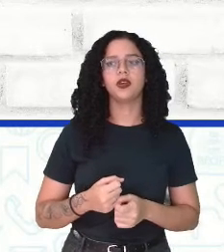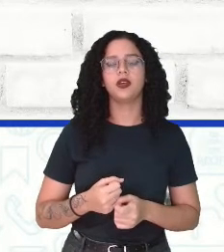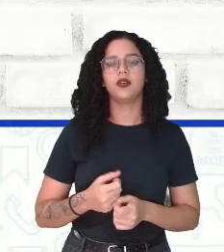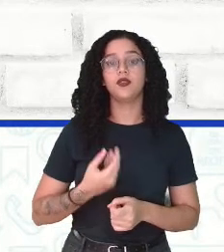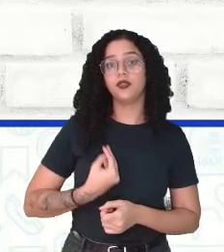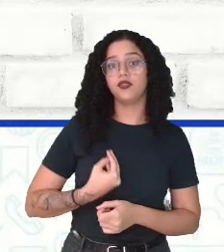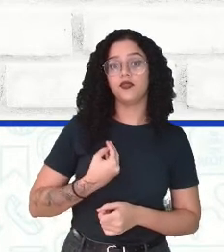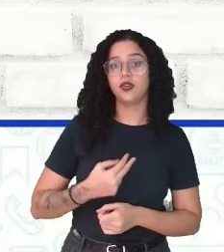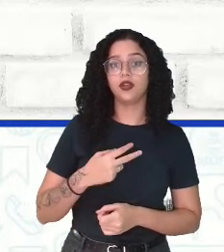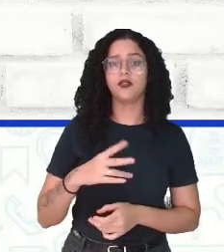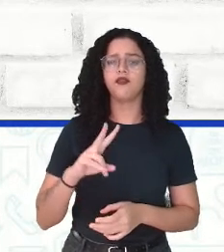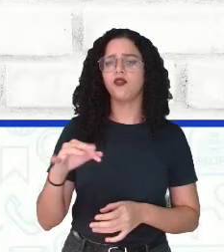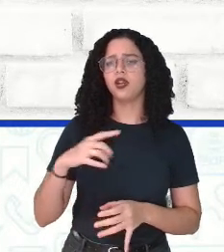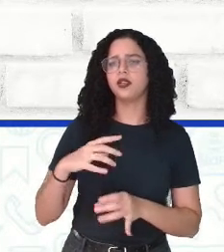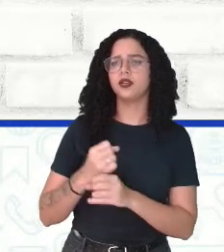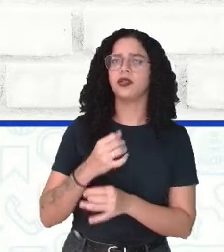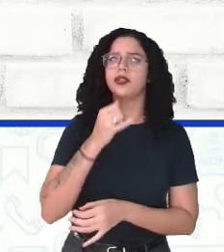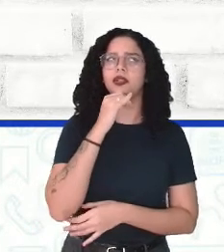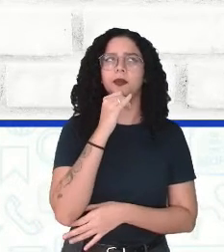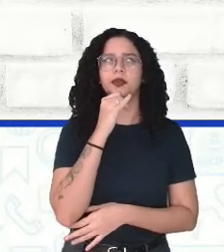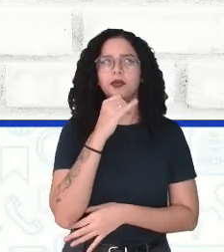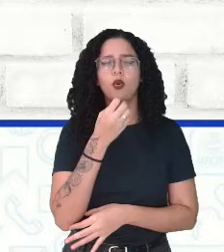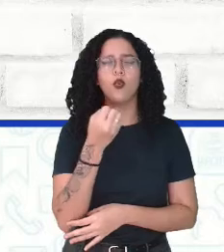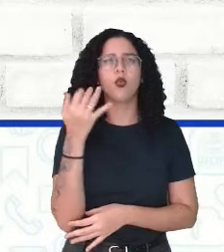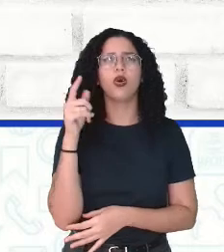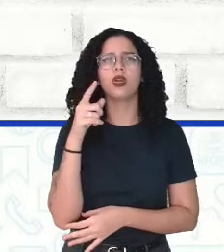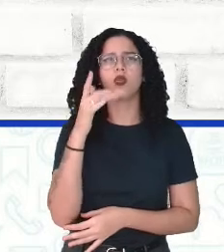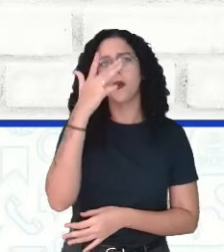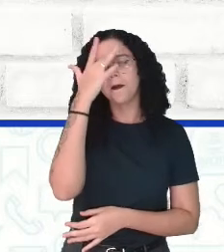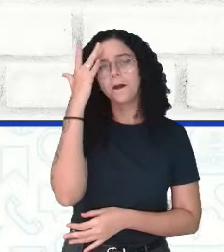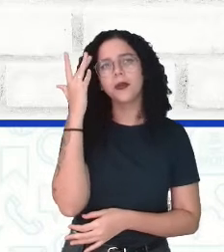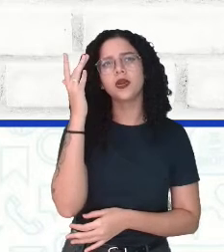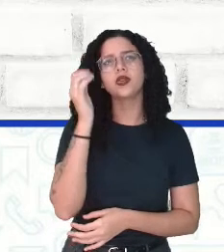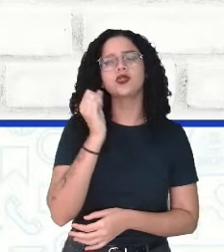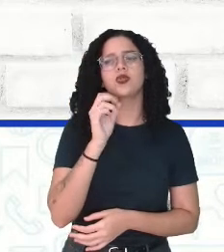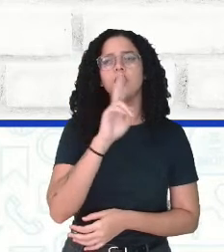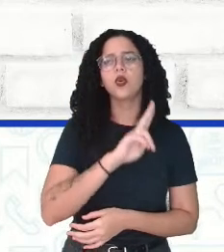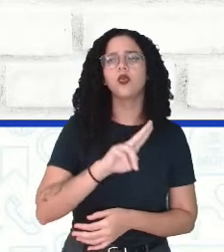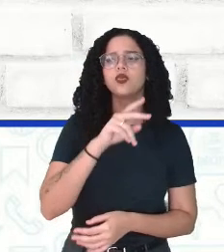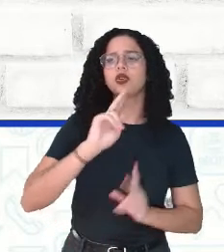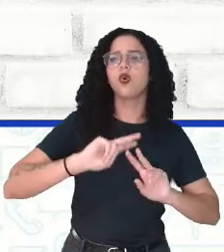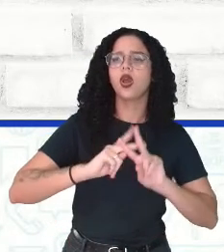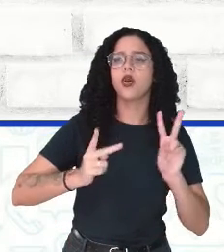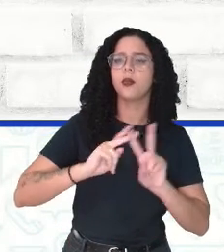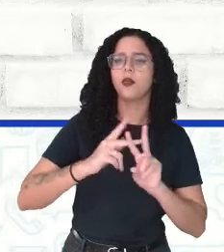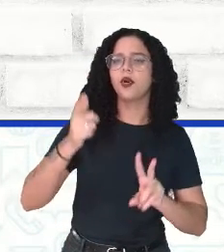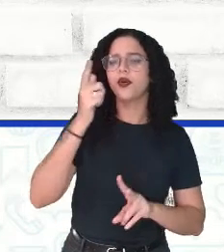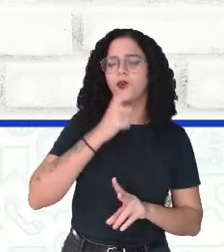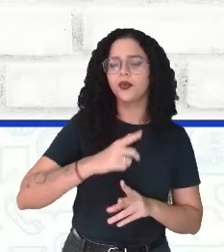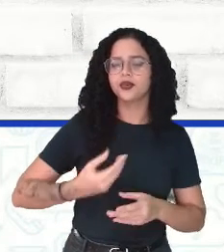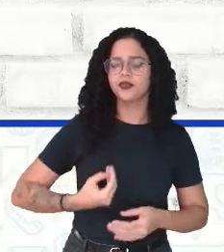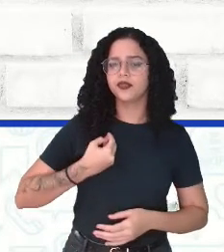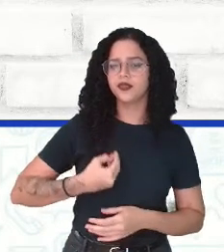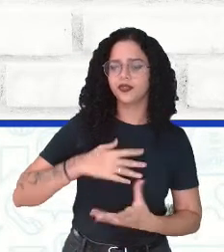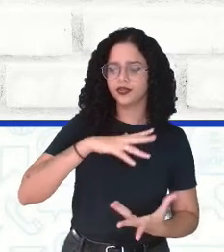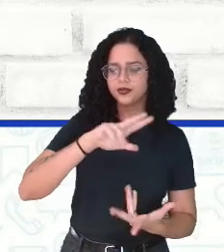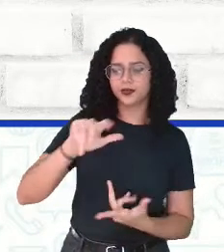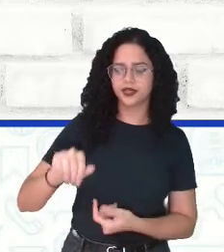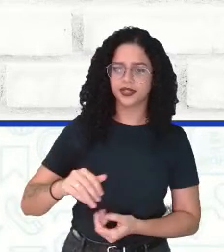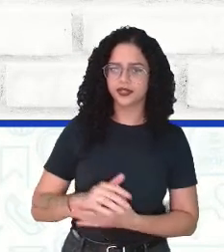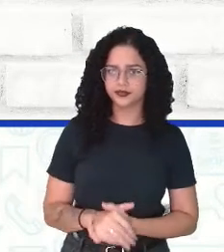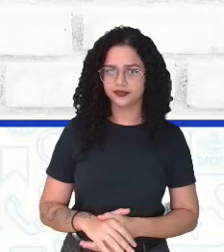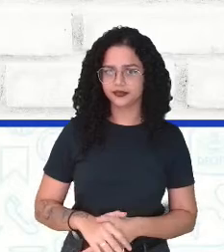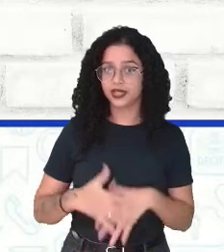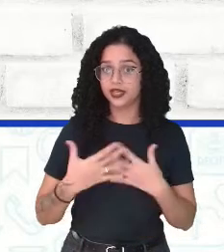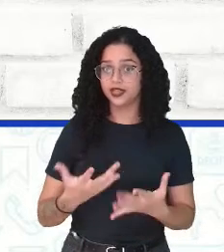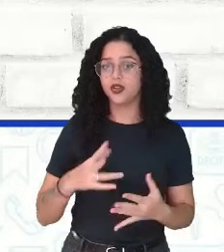média disso, né? Então, quanto é que uma pessoa precisa utilizar daquele recurso para poder se sustentar nesse planeta, né? Então, a gente vai